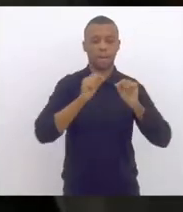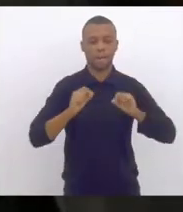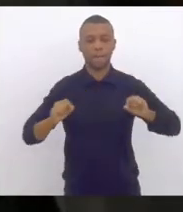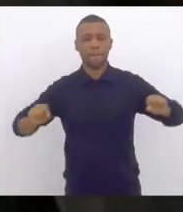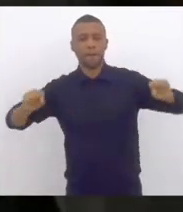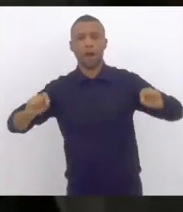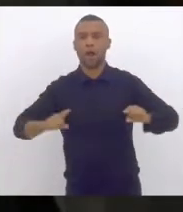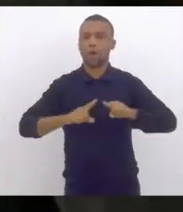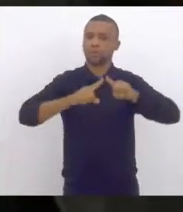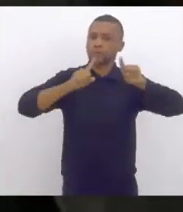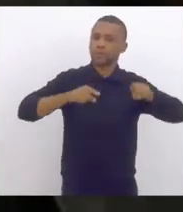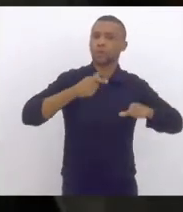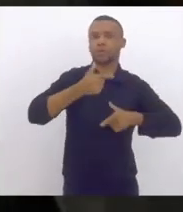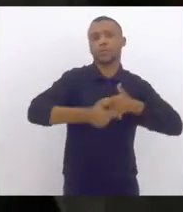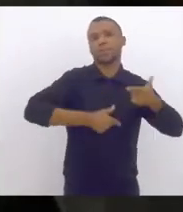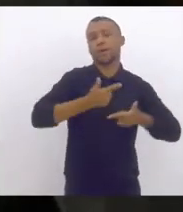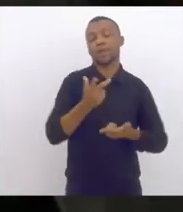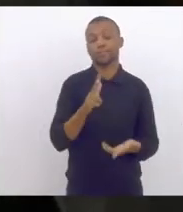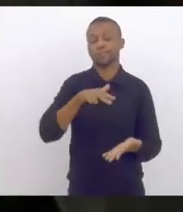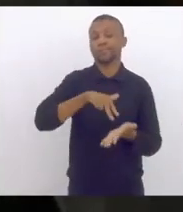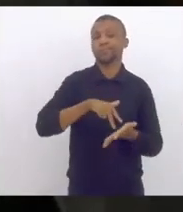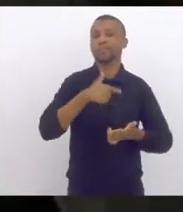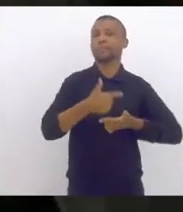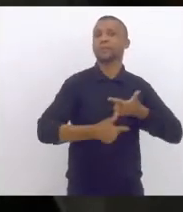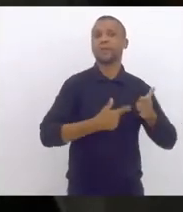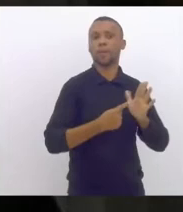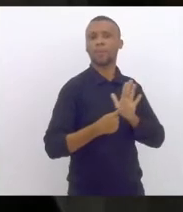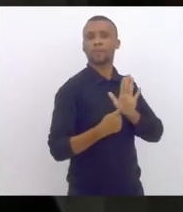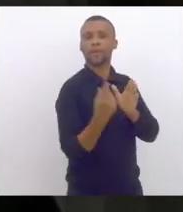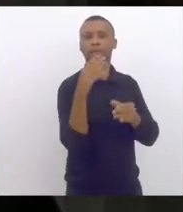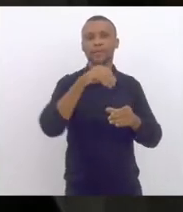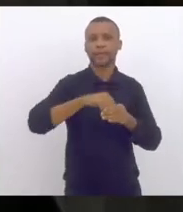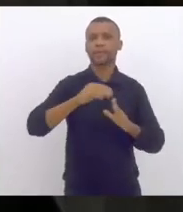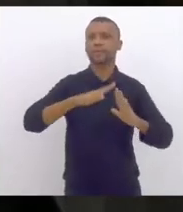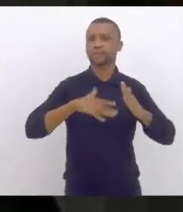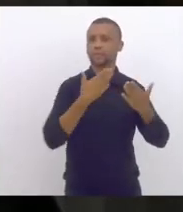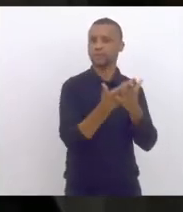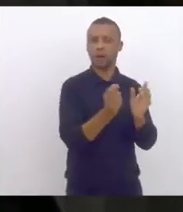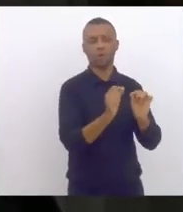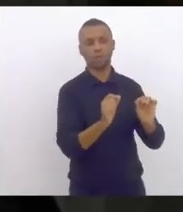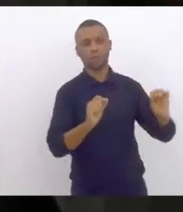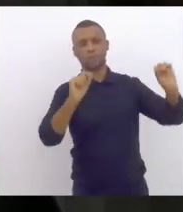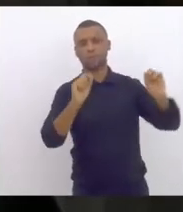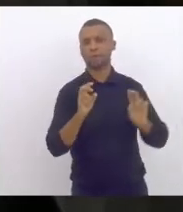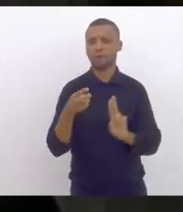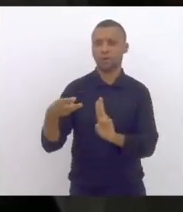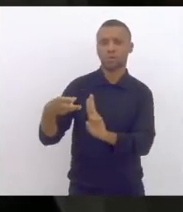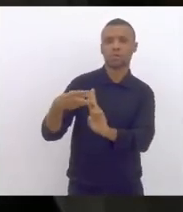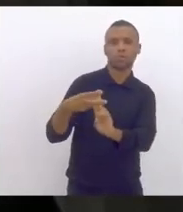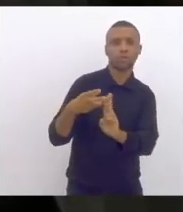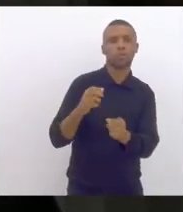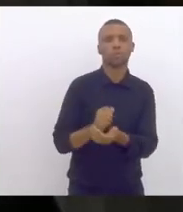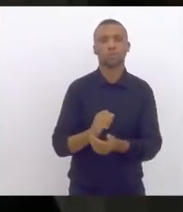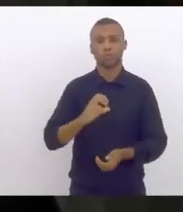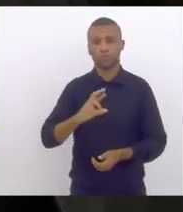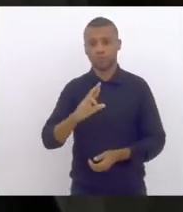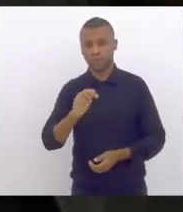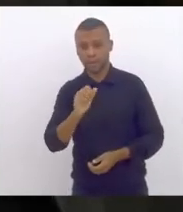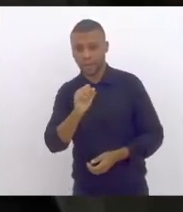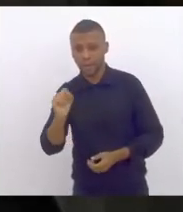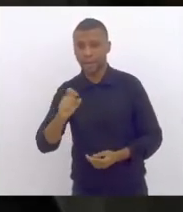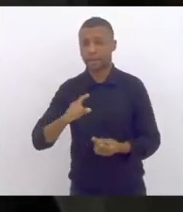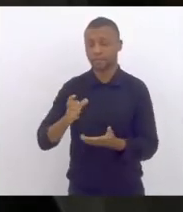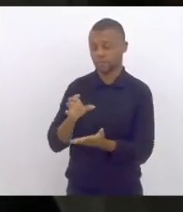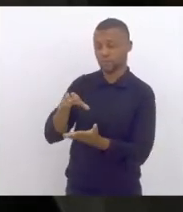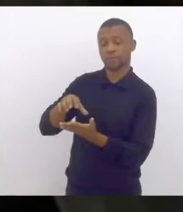as suas servidoras, na ponta prestando serviços, nas unidades de educação, nas unidades do SUS, nos CRAs e nos CREAs, nos equipamentos